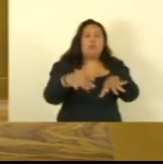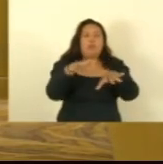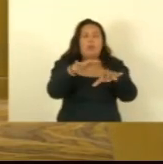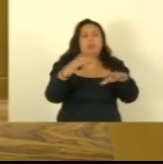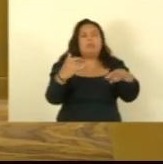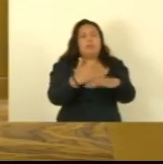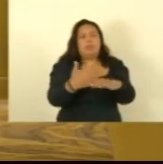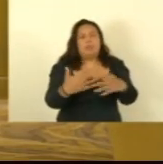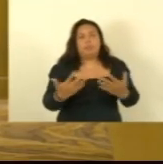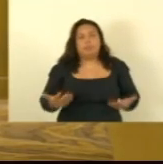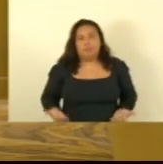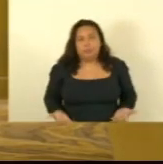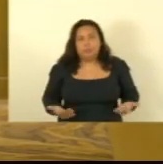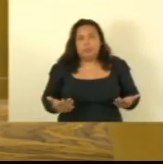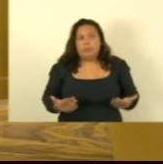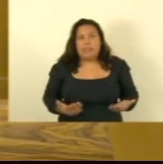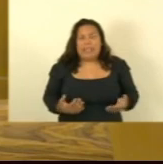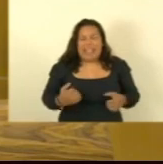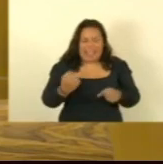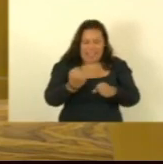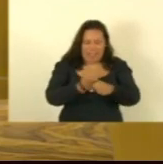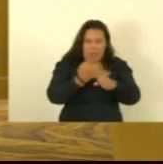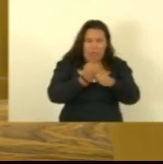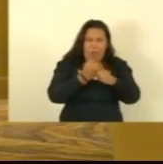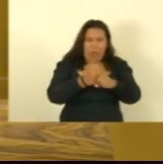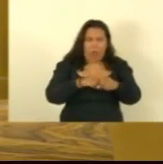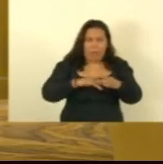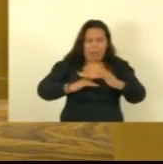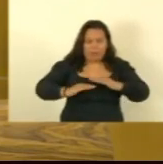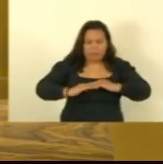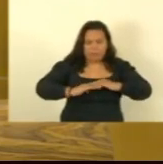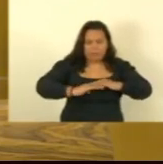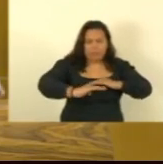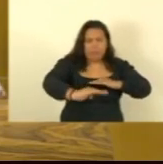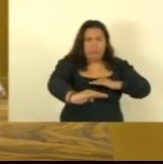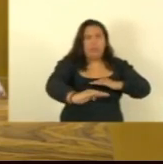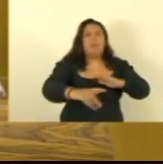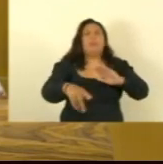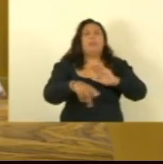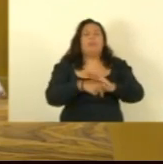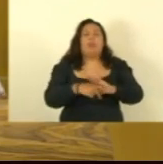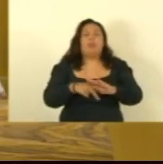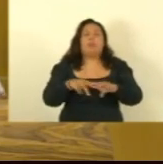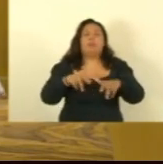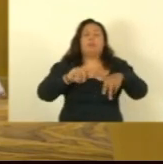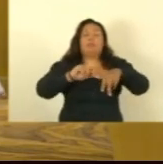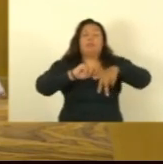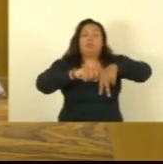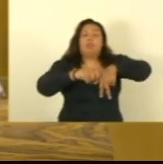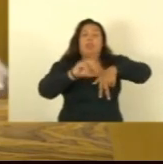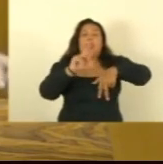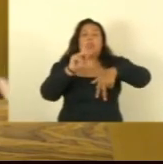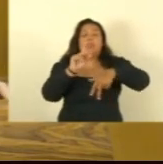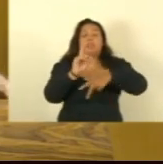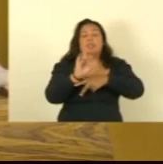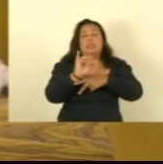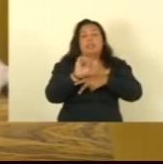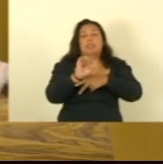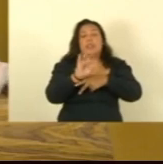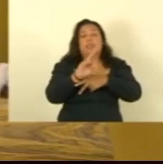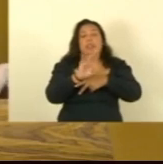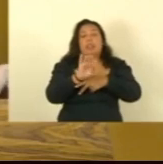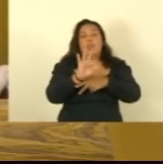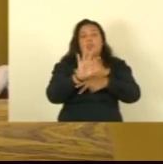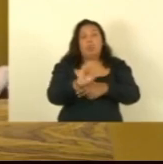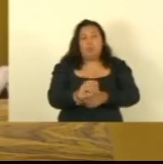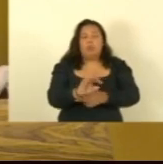município. Além da obra de calçamento do distrito Quilombola, que